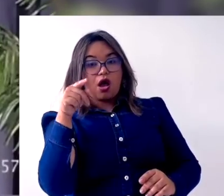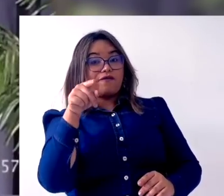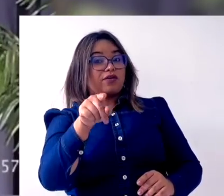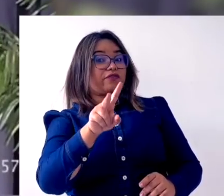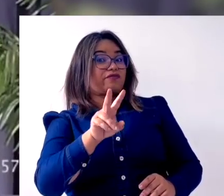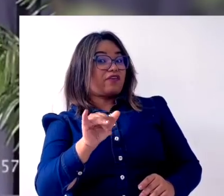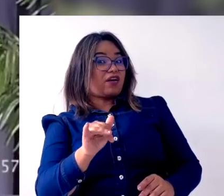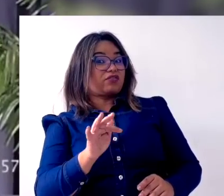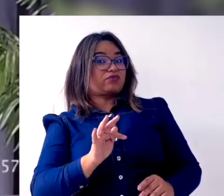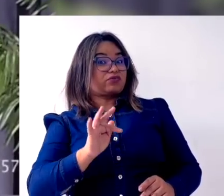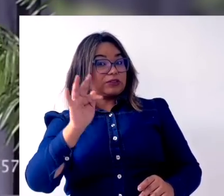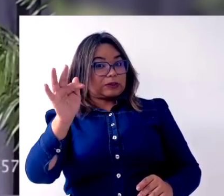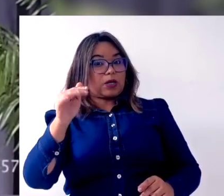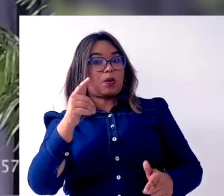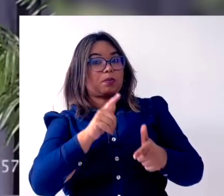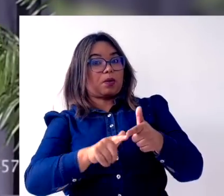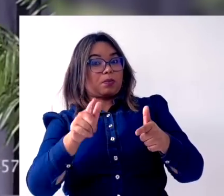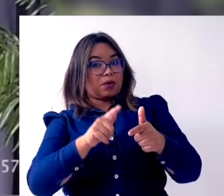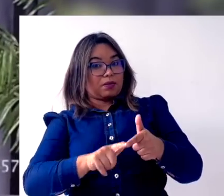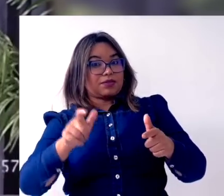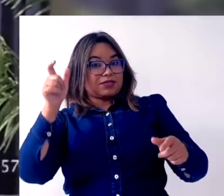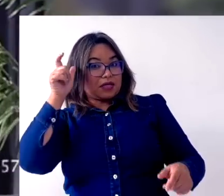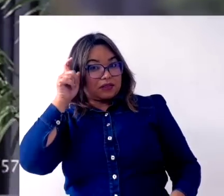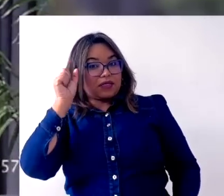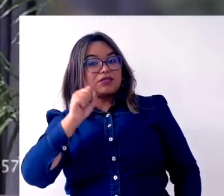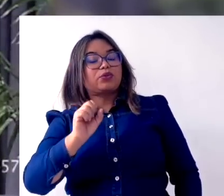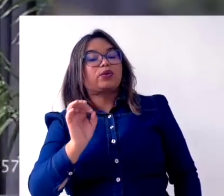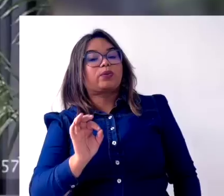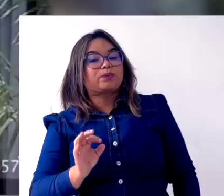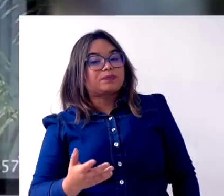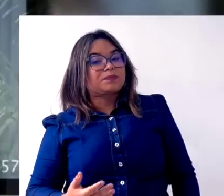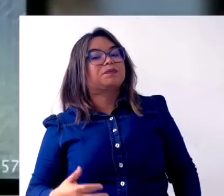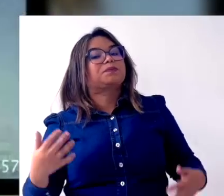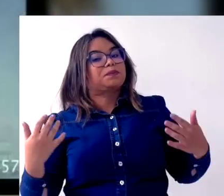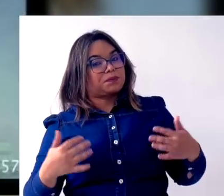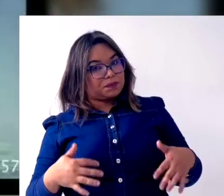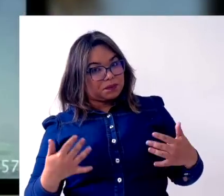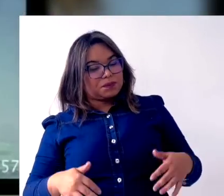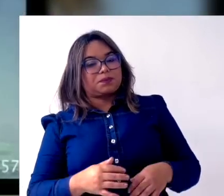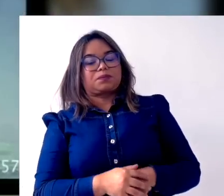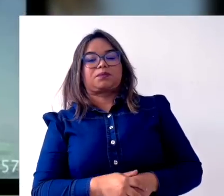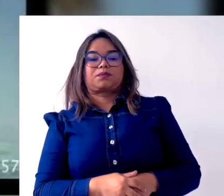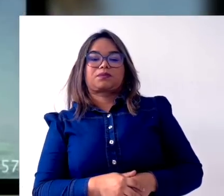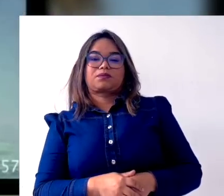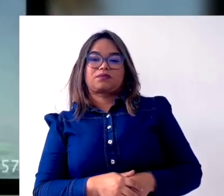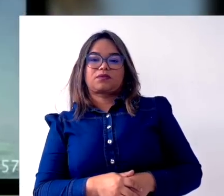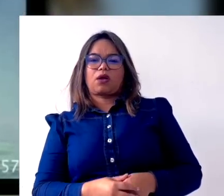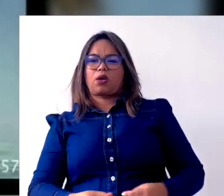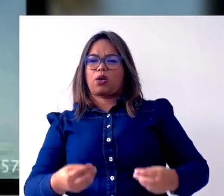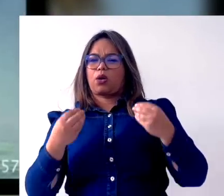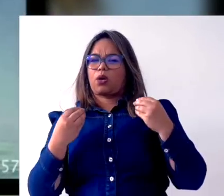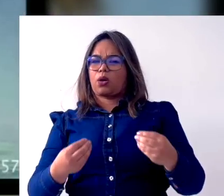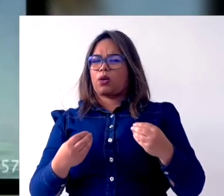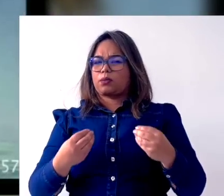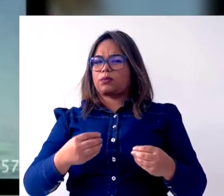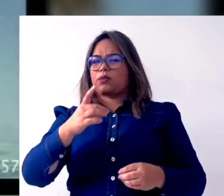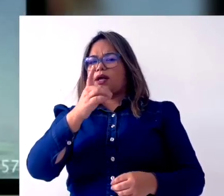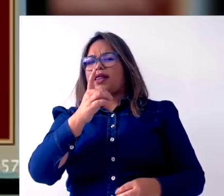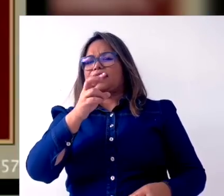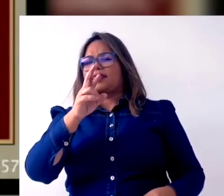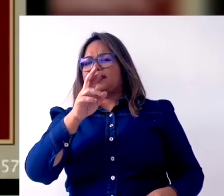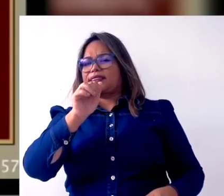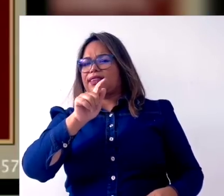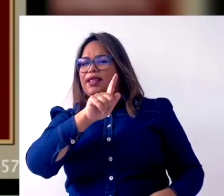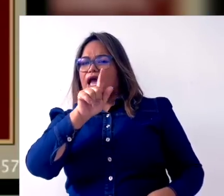vai ficar encrencado com o dragão? Então, ele fala como o dragão. Mas como é que o dragão fala?